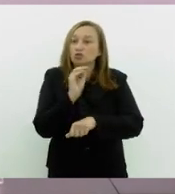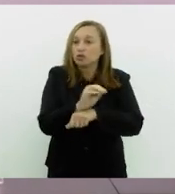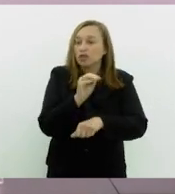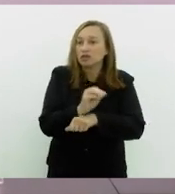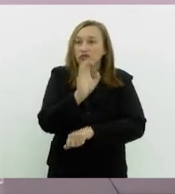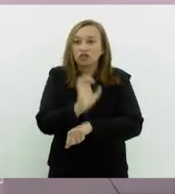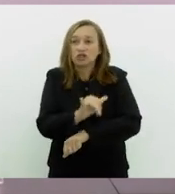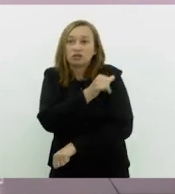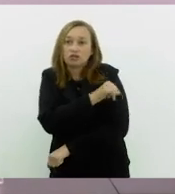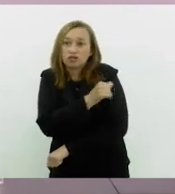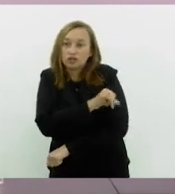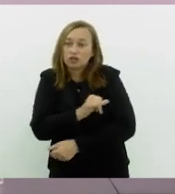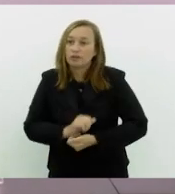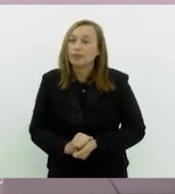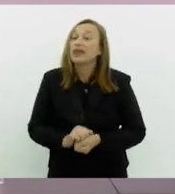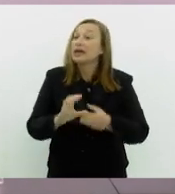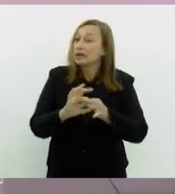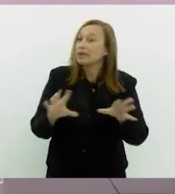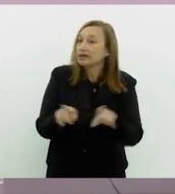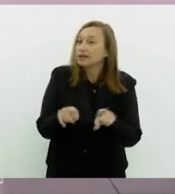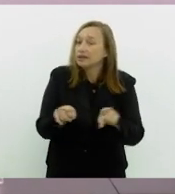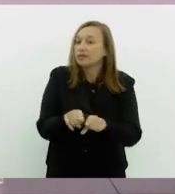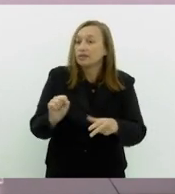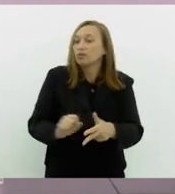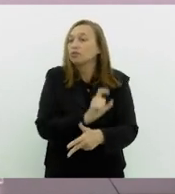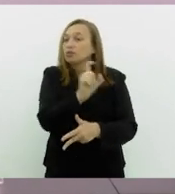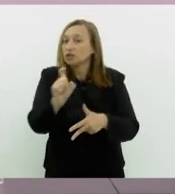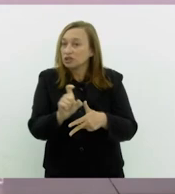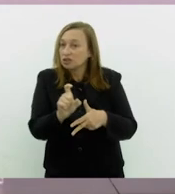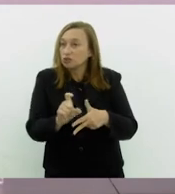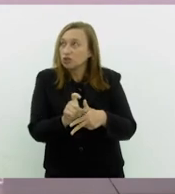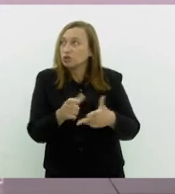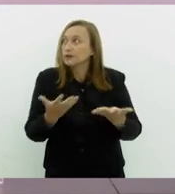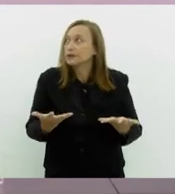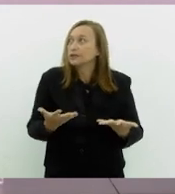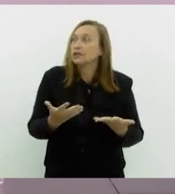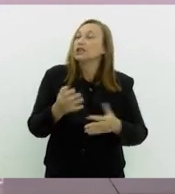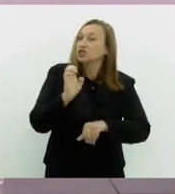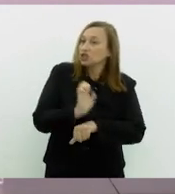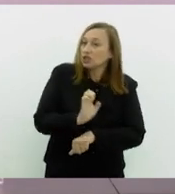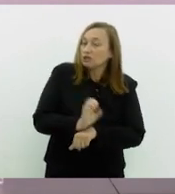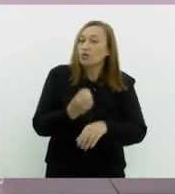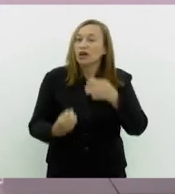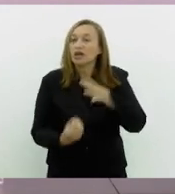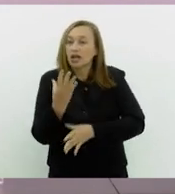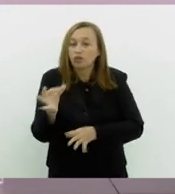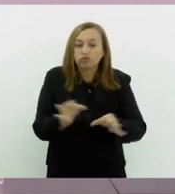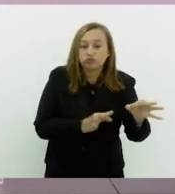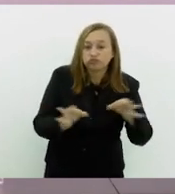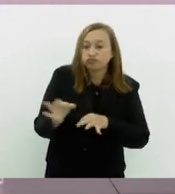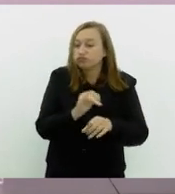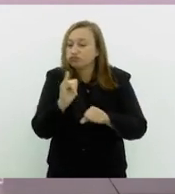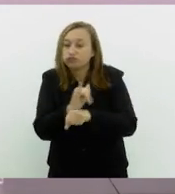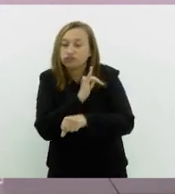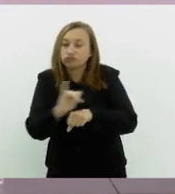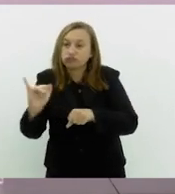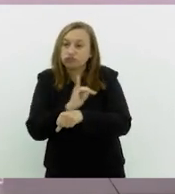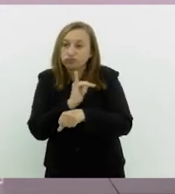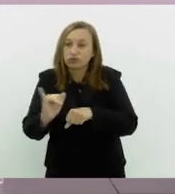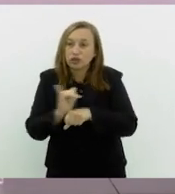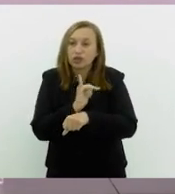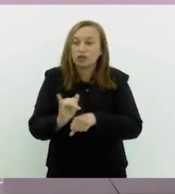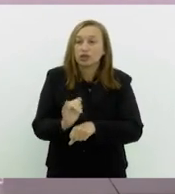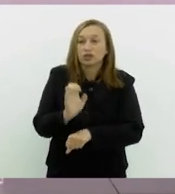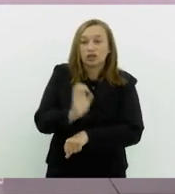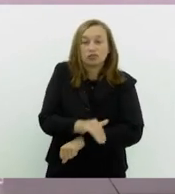do Rio de Janeiro e autoriza também o Poder Executivo estadual a criar um plano estadual do Rio de